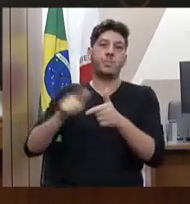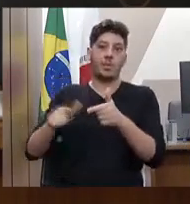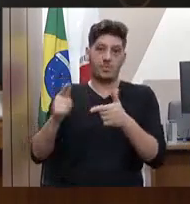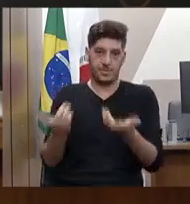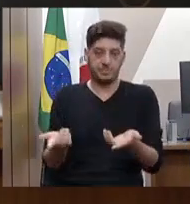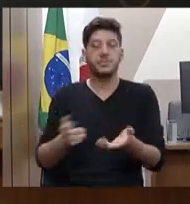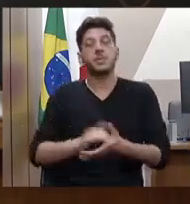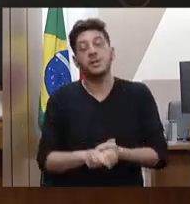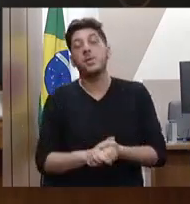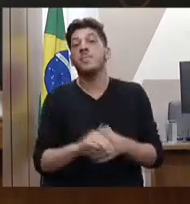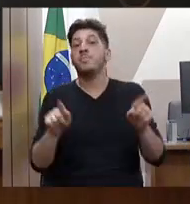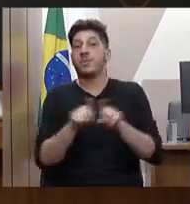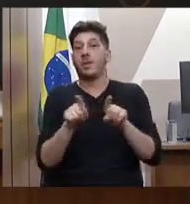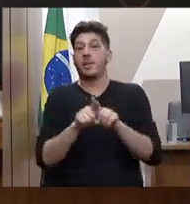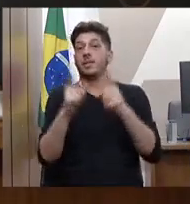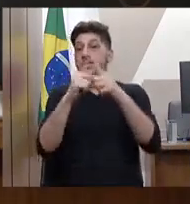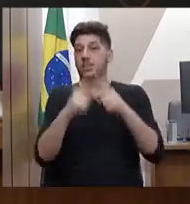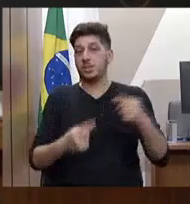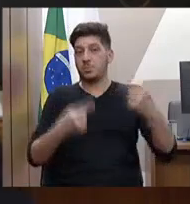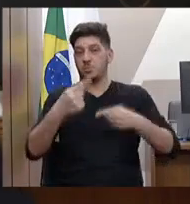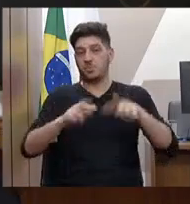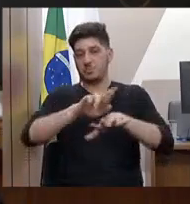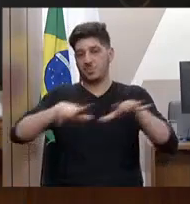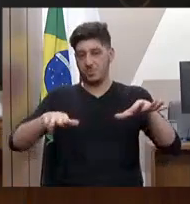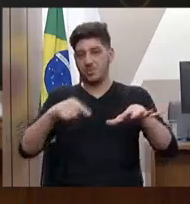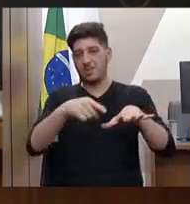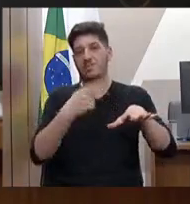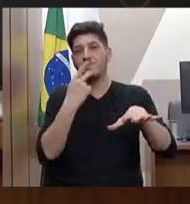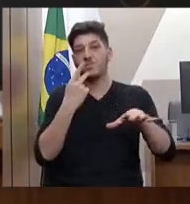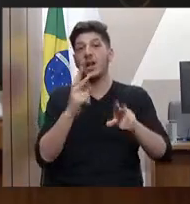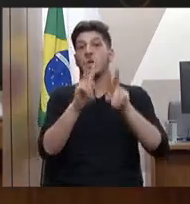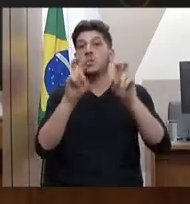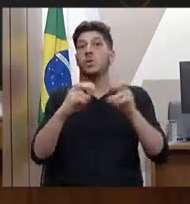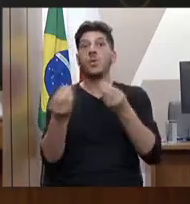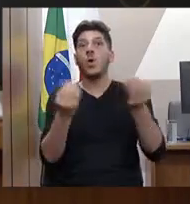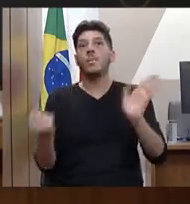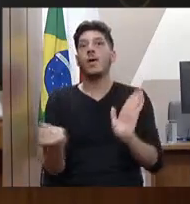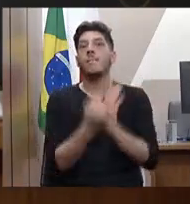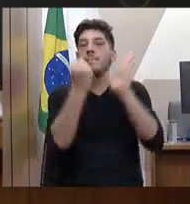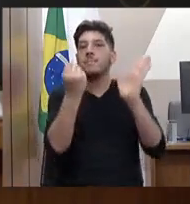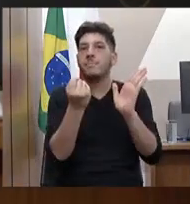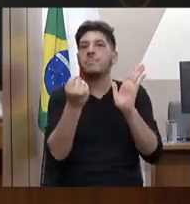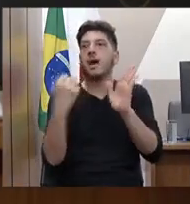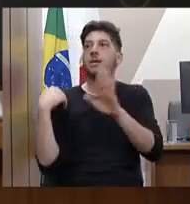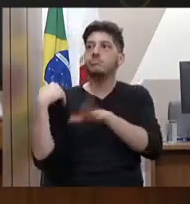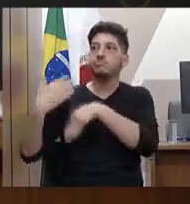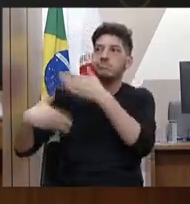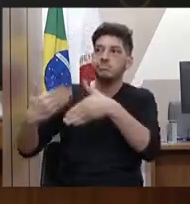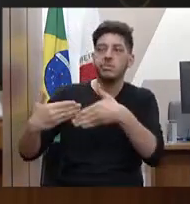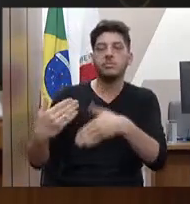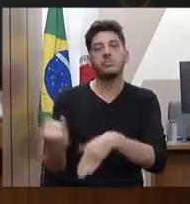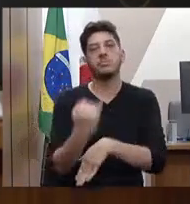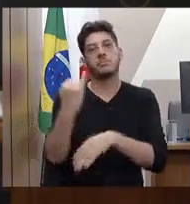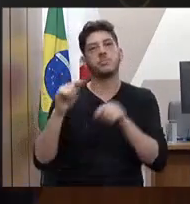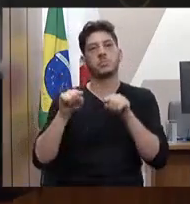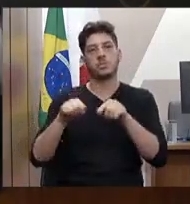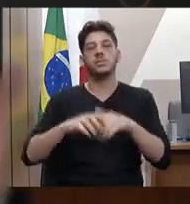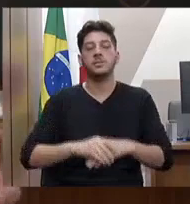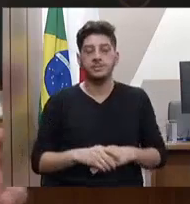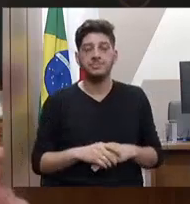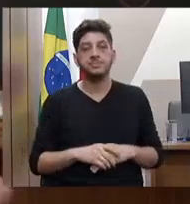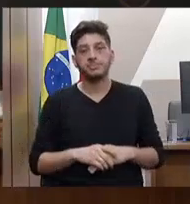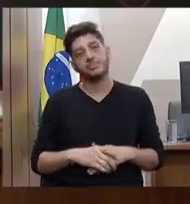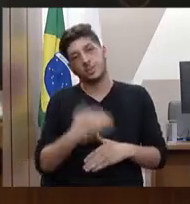então esses tipo de política dessa dessa do simbolismo cromático também é muito relevante e dentro agora